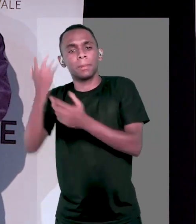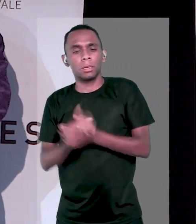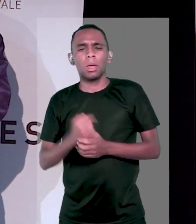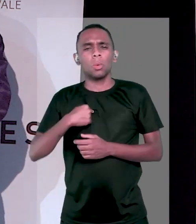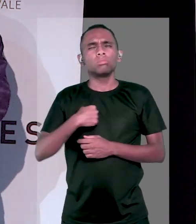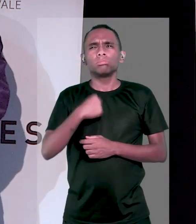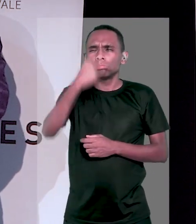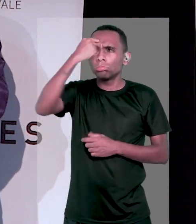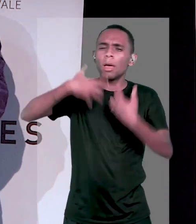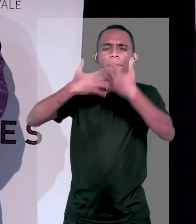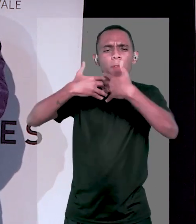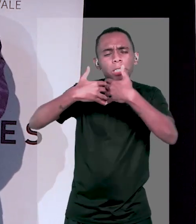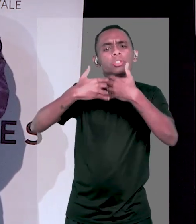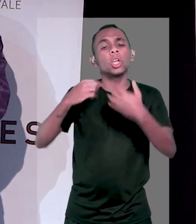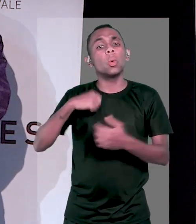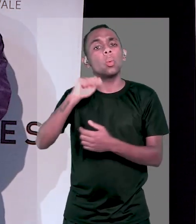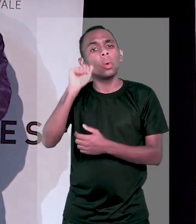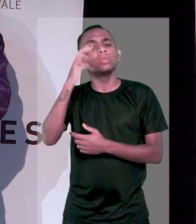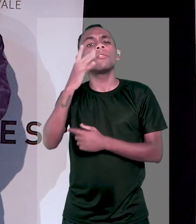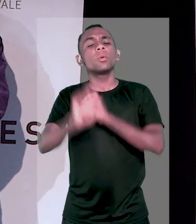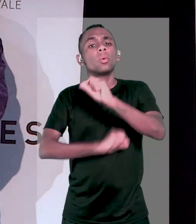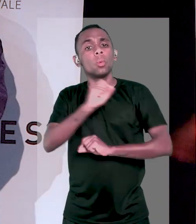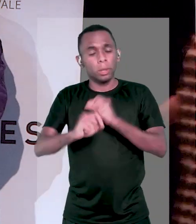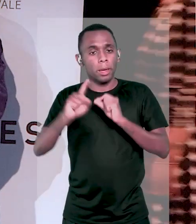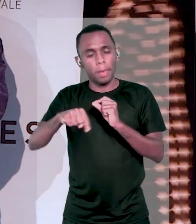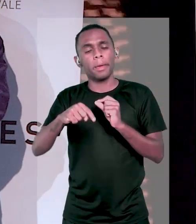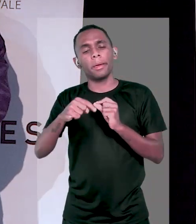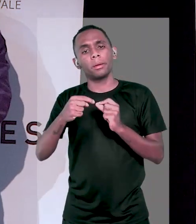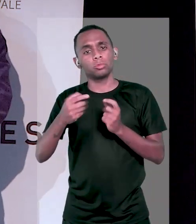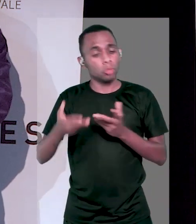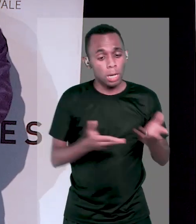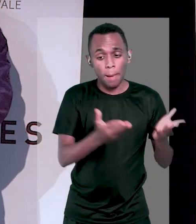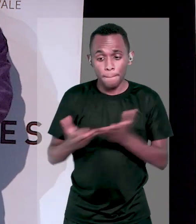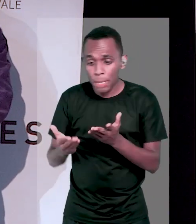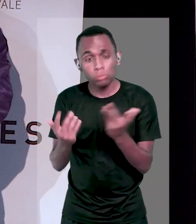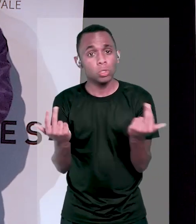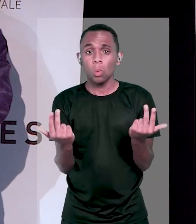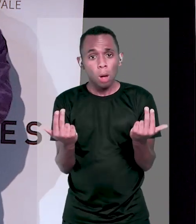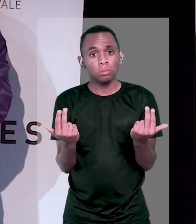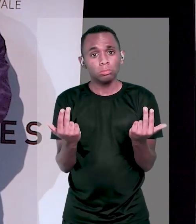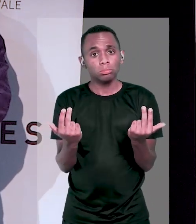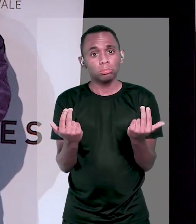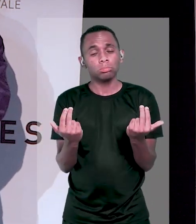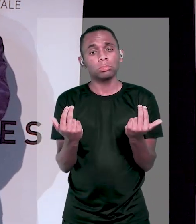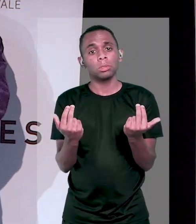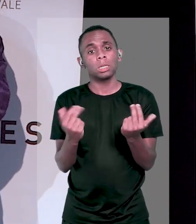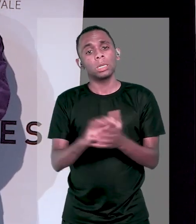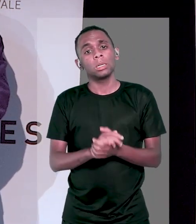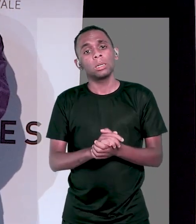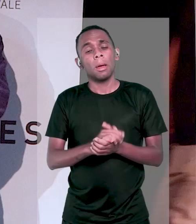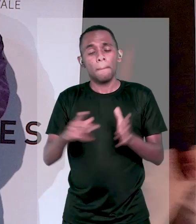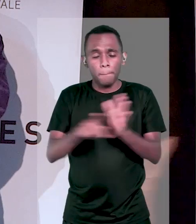E o que eu andei pensando é o seguinte, o que há de comum hoje nessa retomada? Não é? Quer dizer, entre